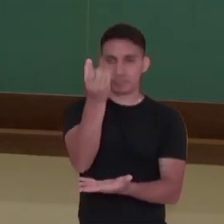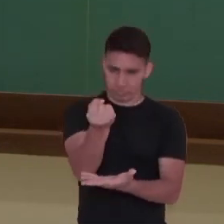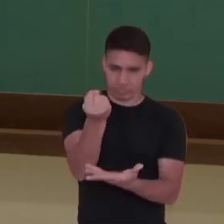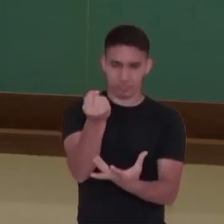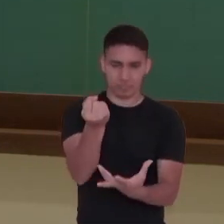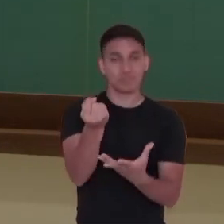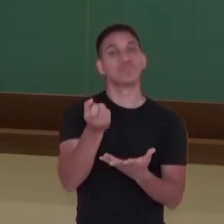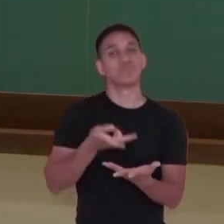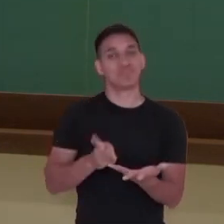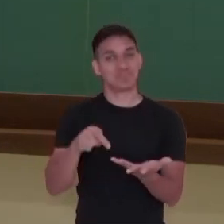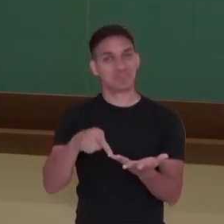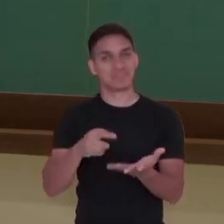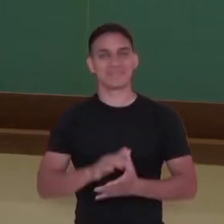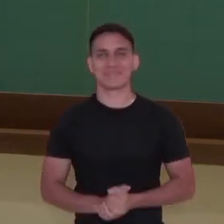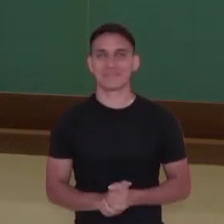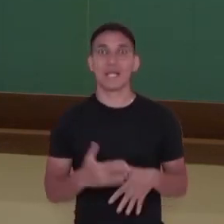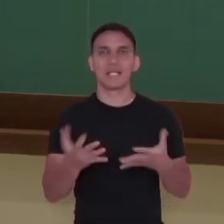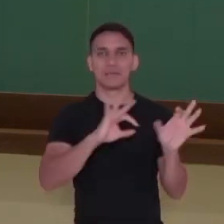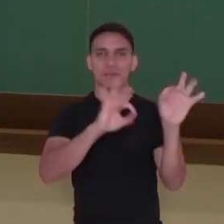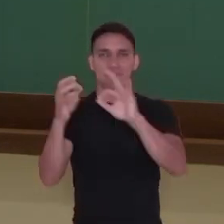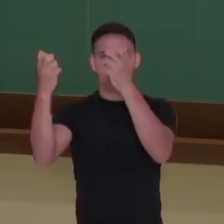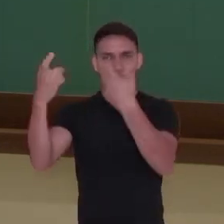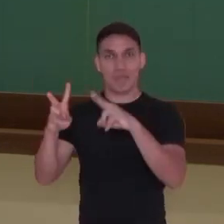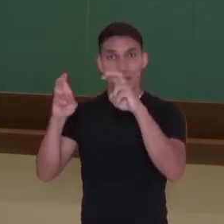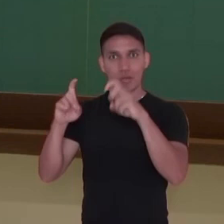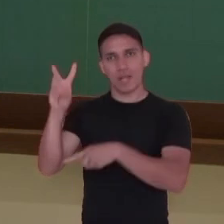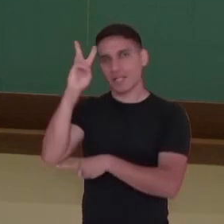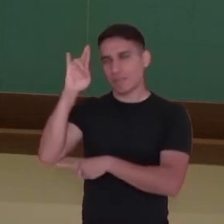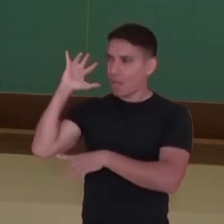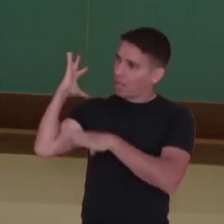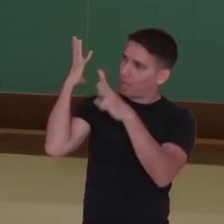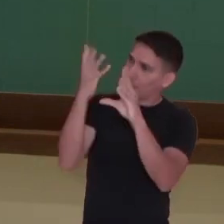acesa. Nesse vídeo, nós